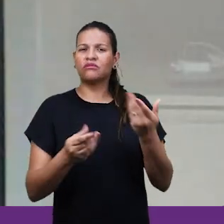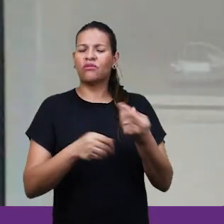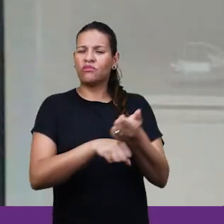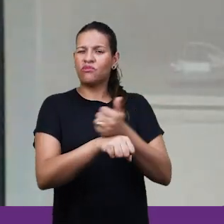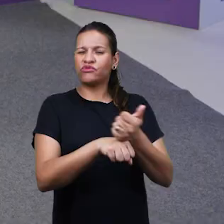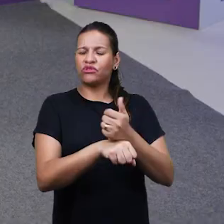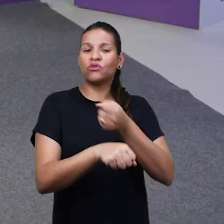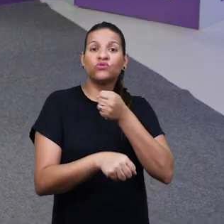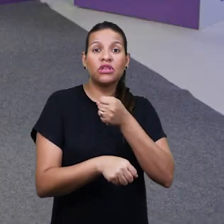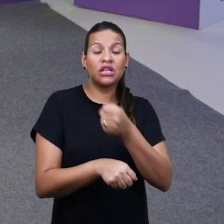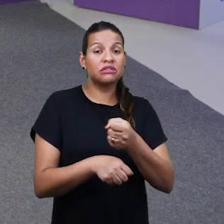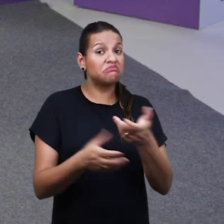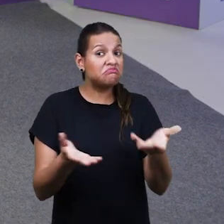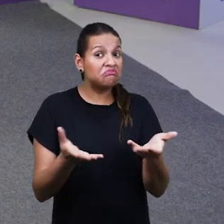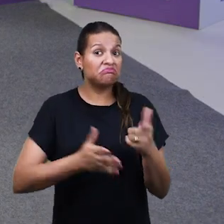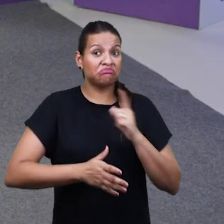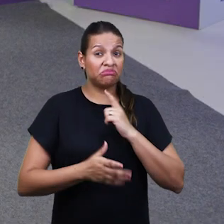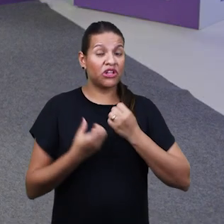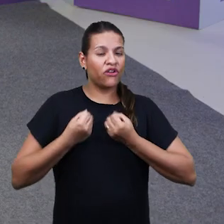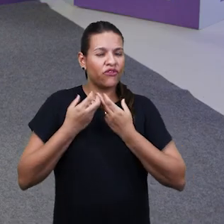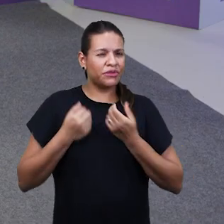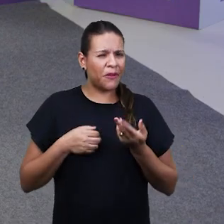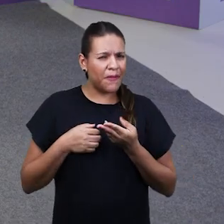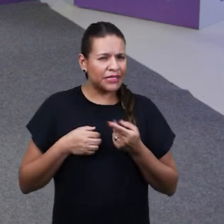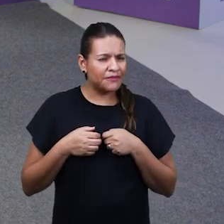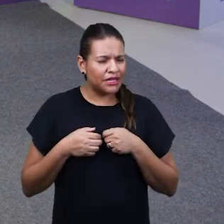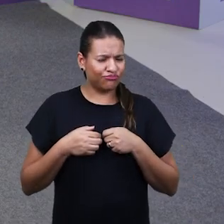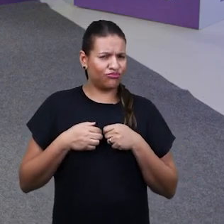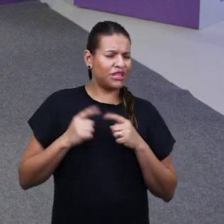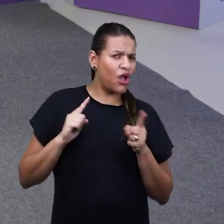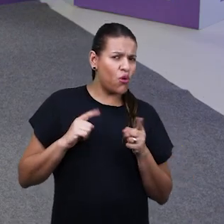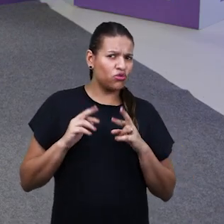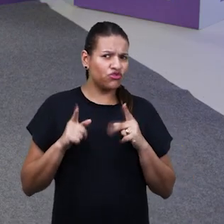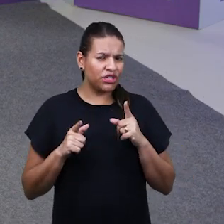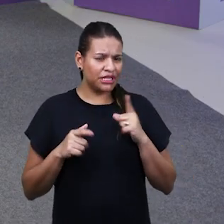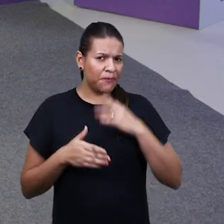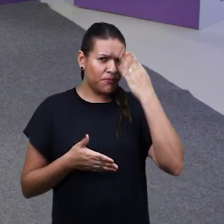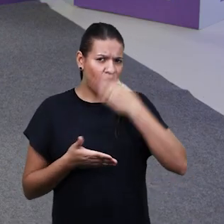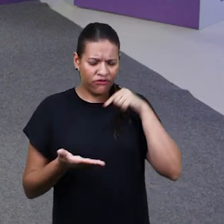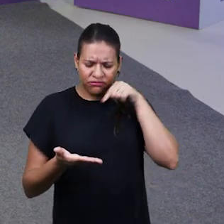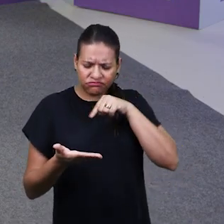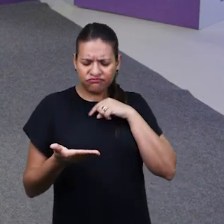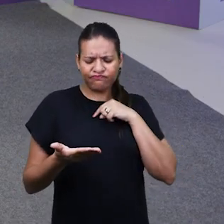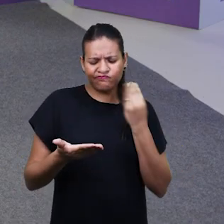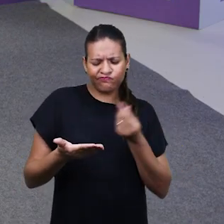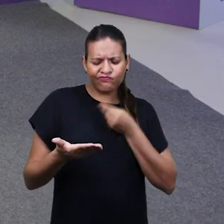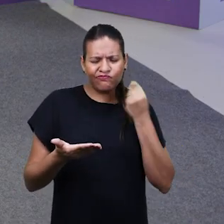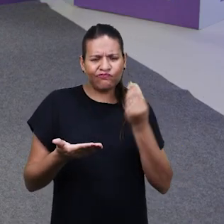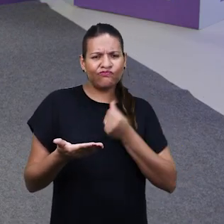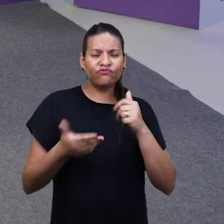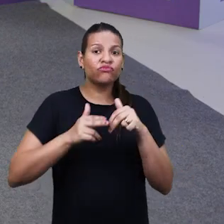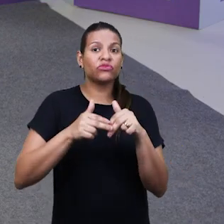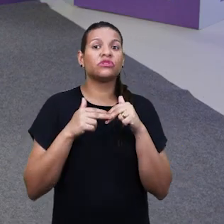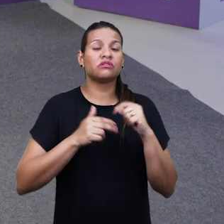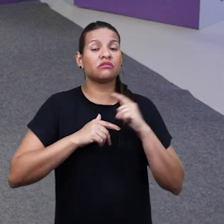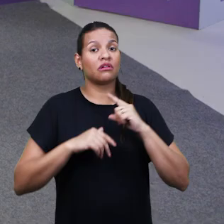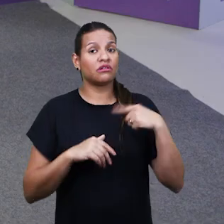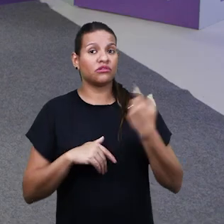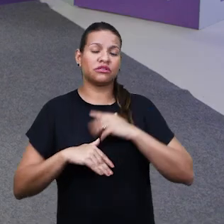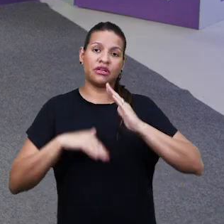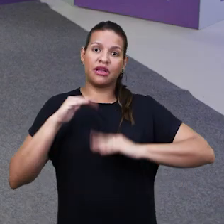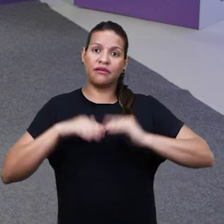jornalismo profissional, por exemplo, têm essa mesma informação ou não. Tem evidências aqui? Então, é nesse conjunto